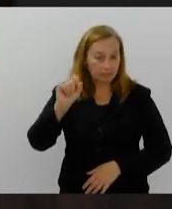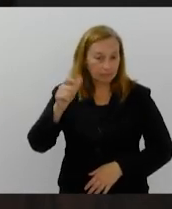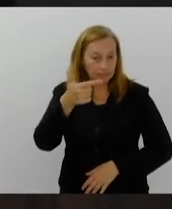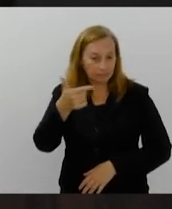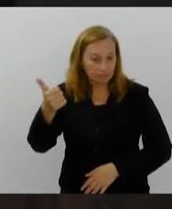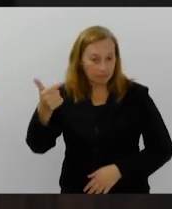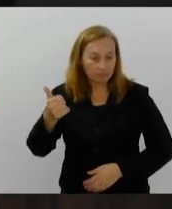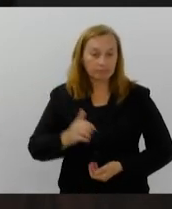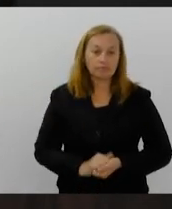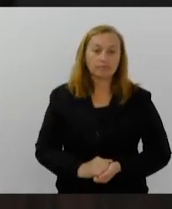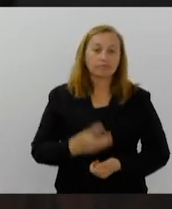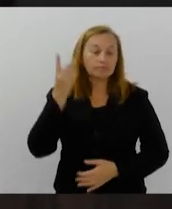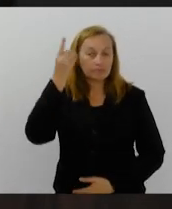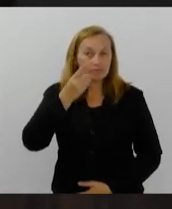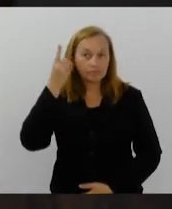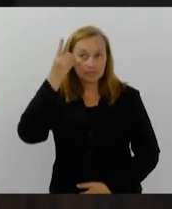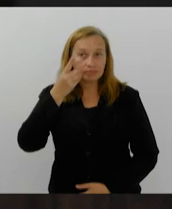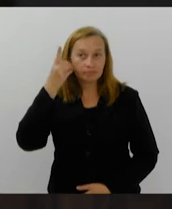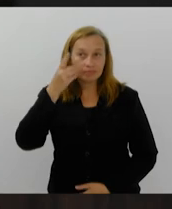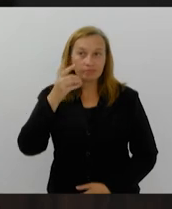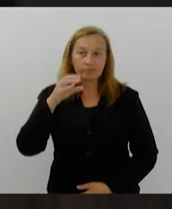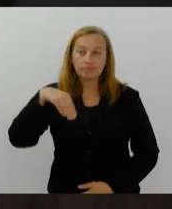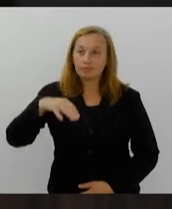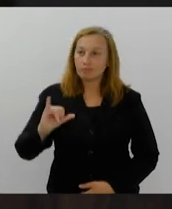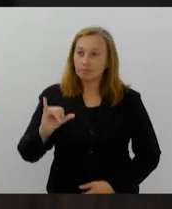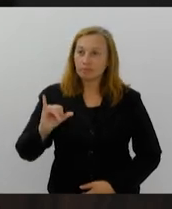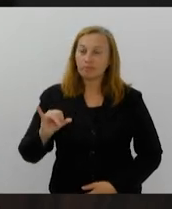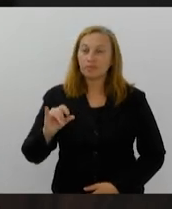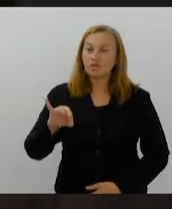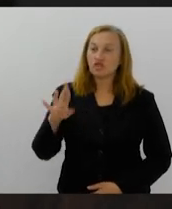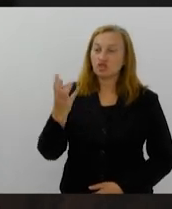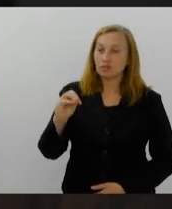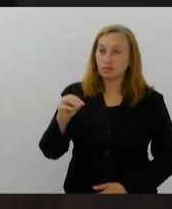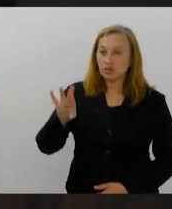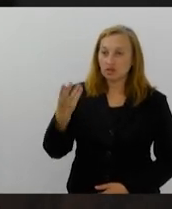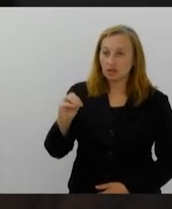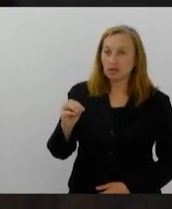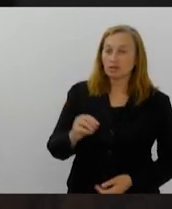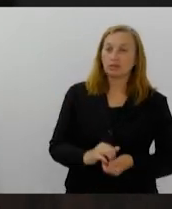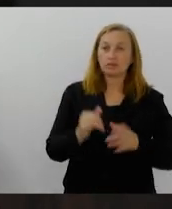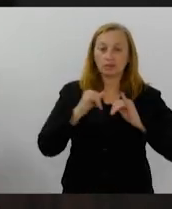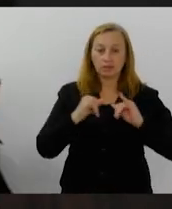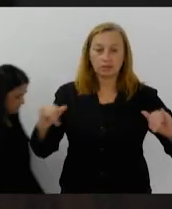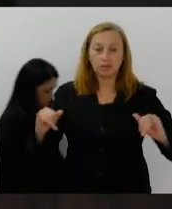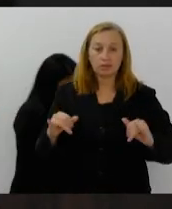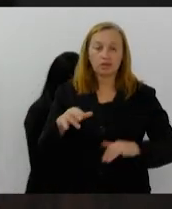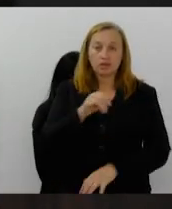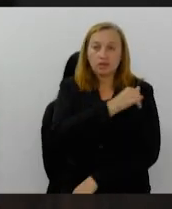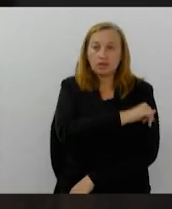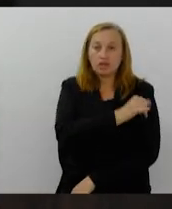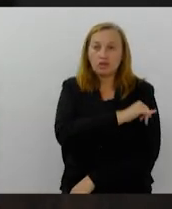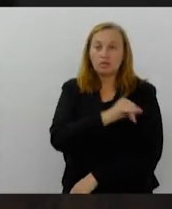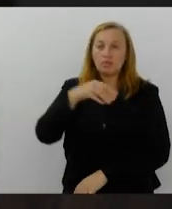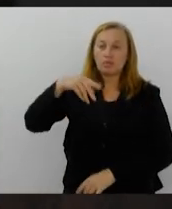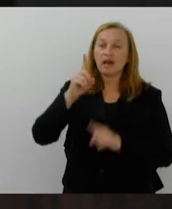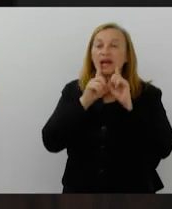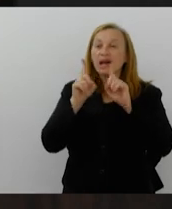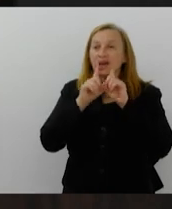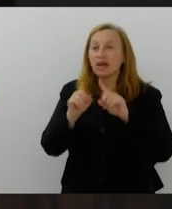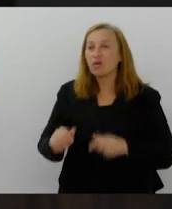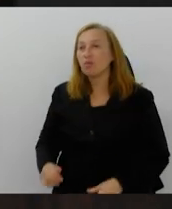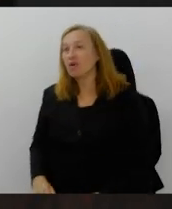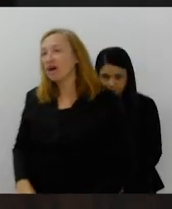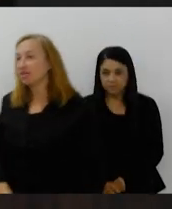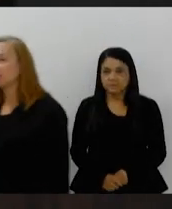2022, de autoria do deputado Carlos Mink e Chico Machado, que declara o Rio Macaé como área estadual de